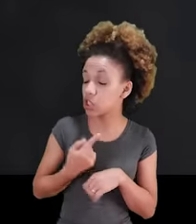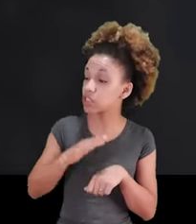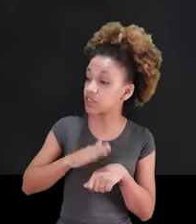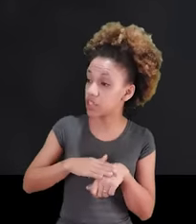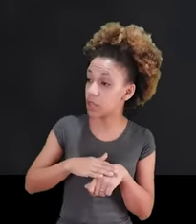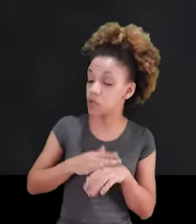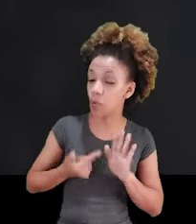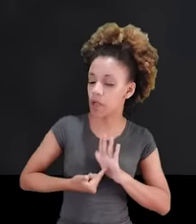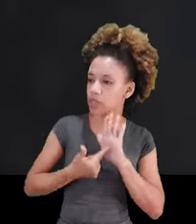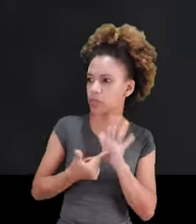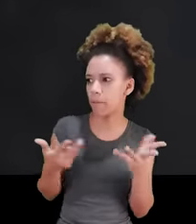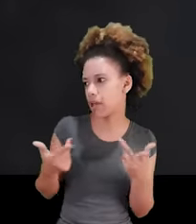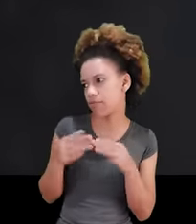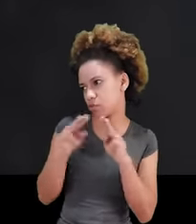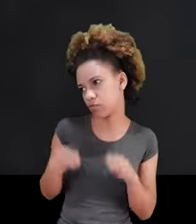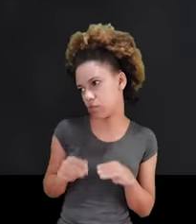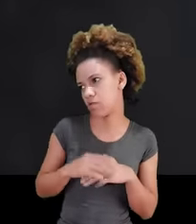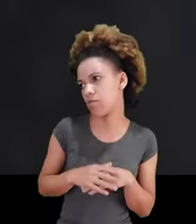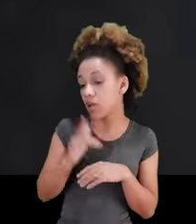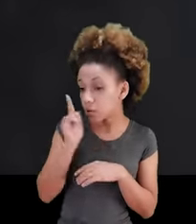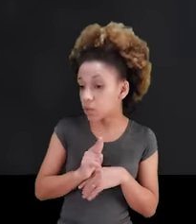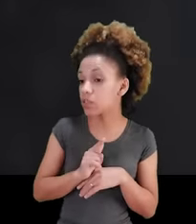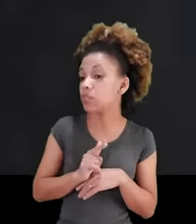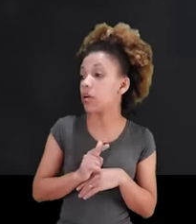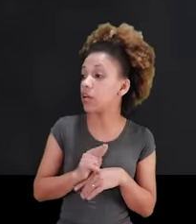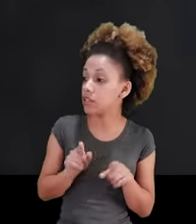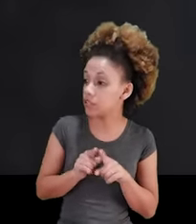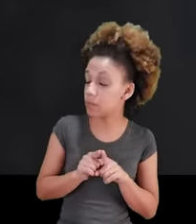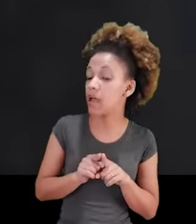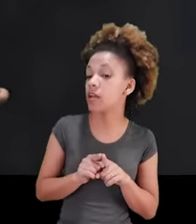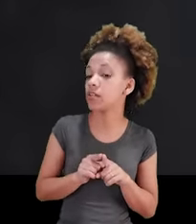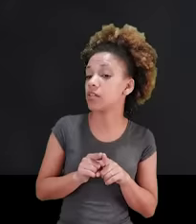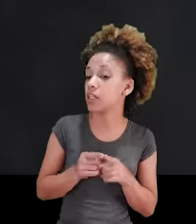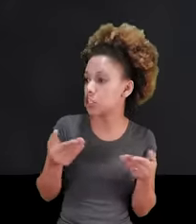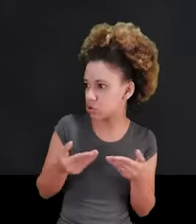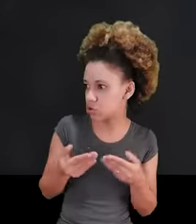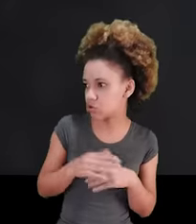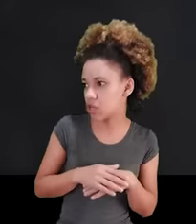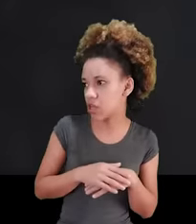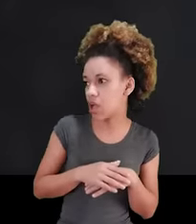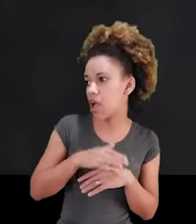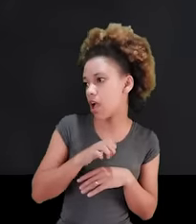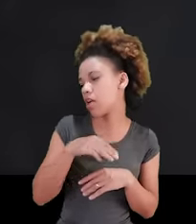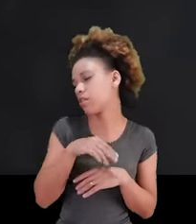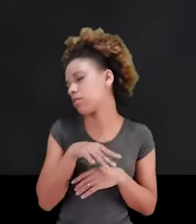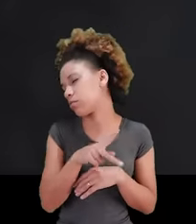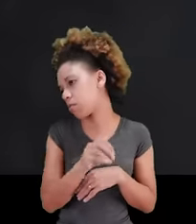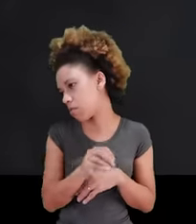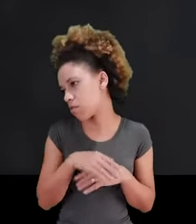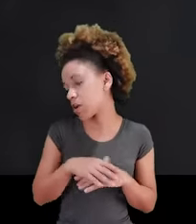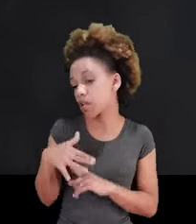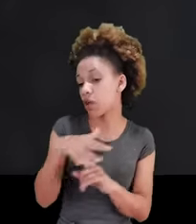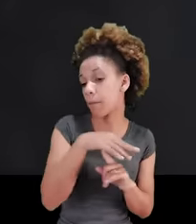fizemos uma exposição incrível. E conseguimos recuperar uma zona de Lisboa, que hoje é uma zona nobre, que é a zona da Expo, o Parque das